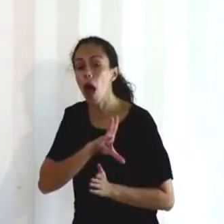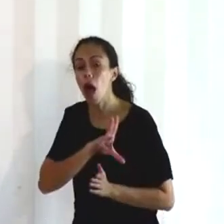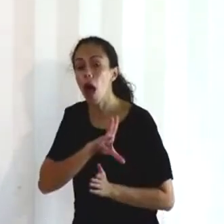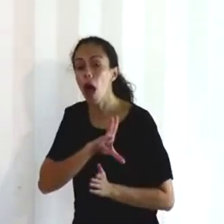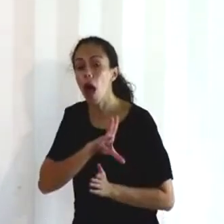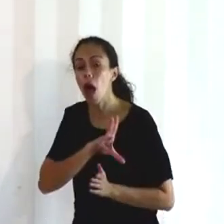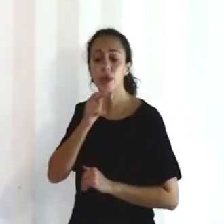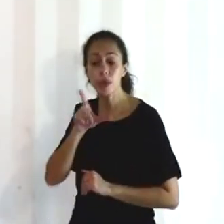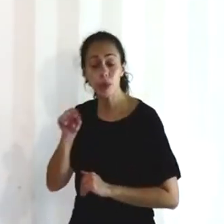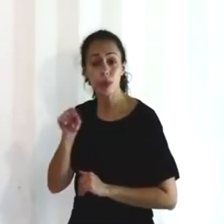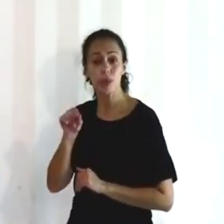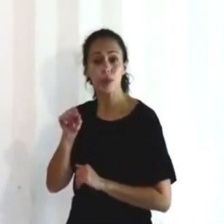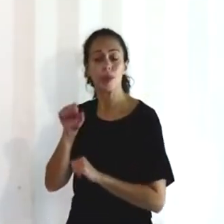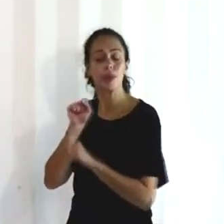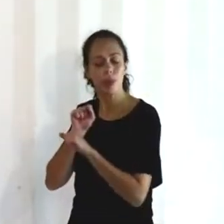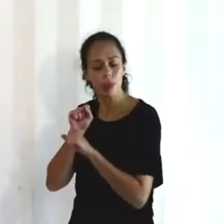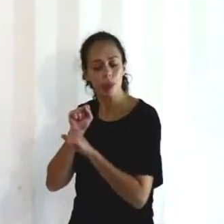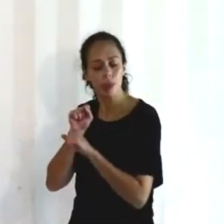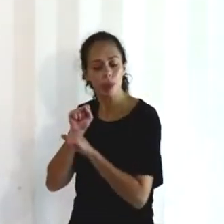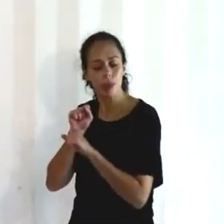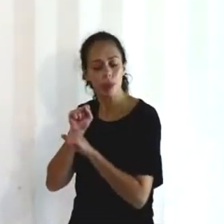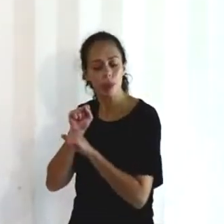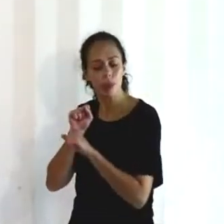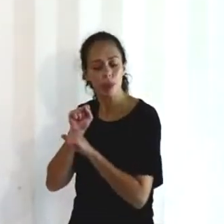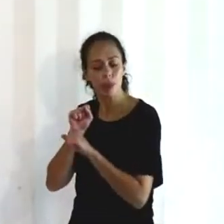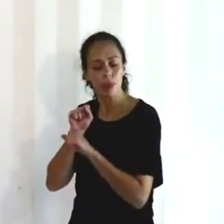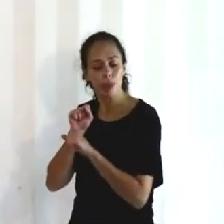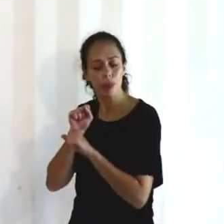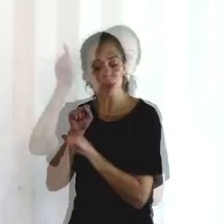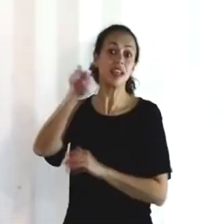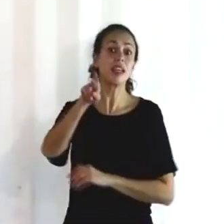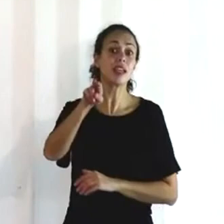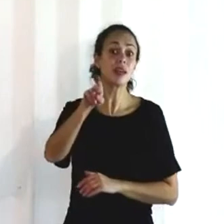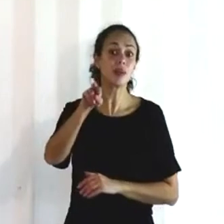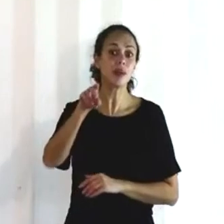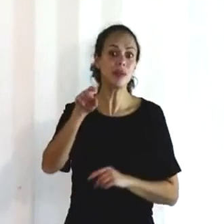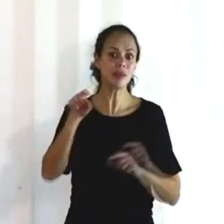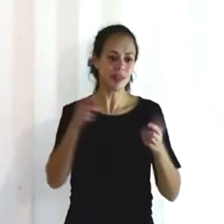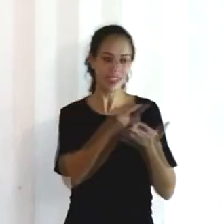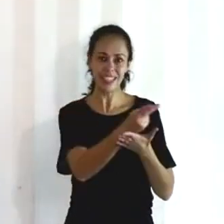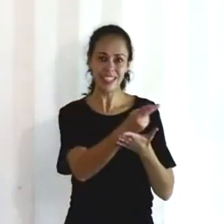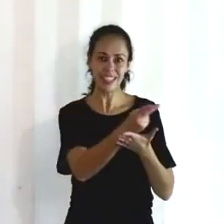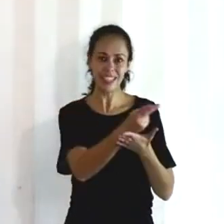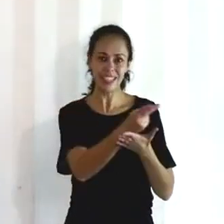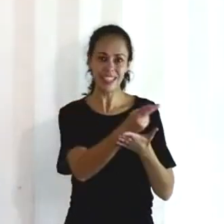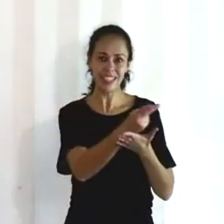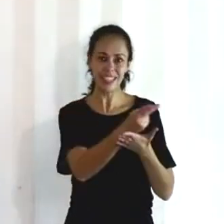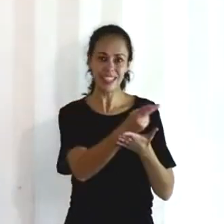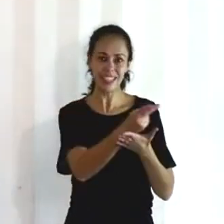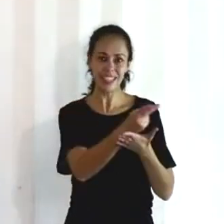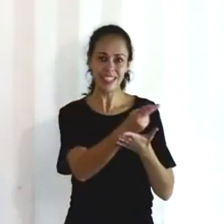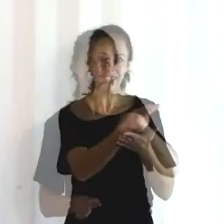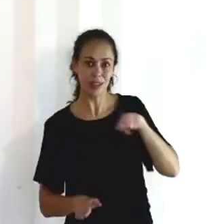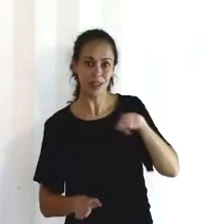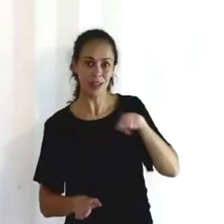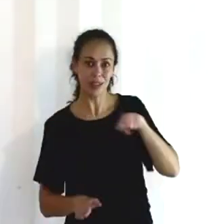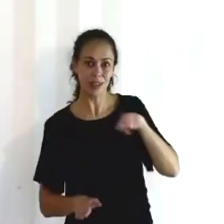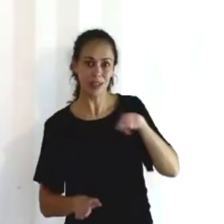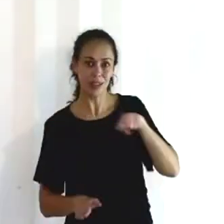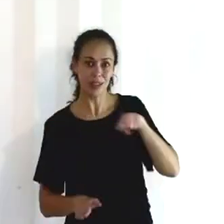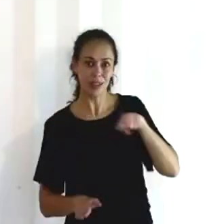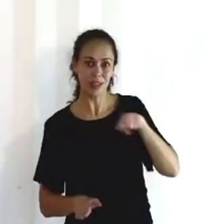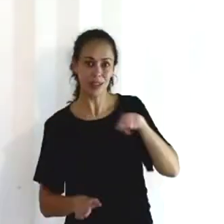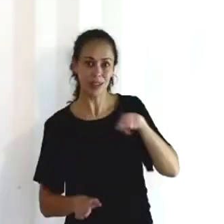expõe todos os pecados. O credor sem compaixão. E que aquela carinha triste que elas fizeram no